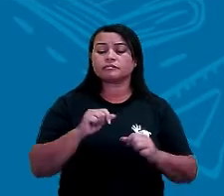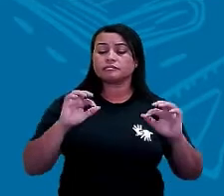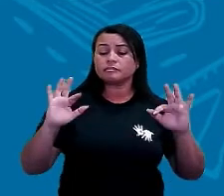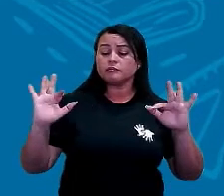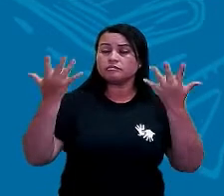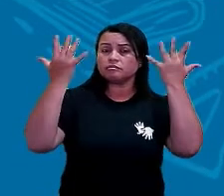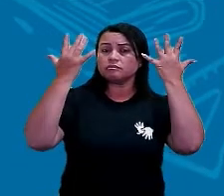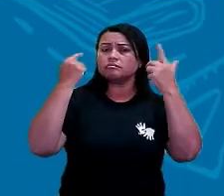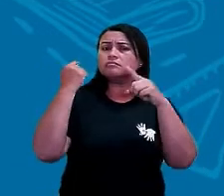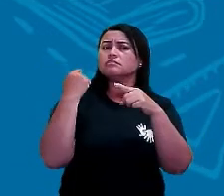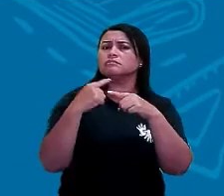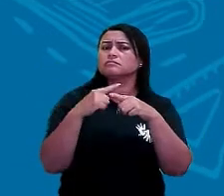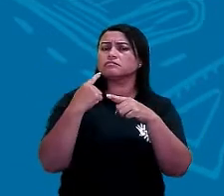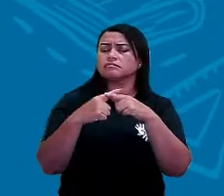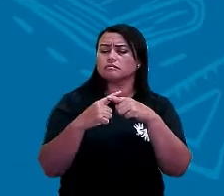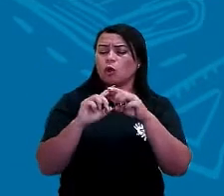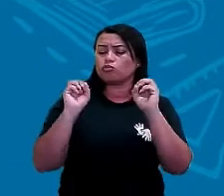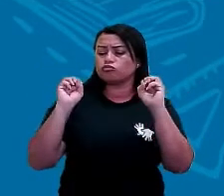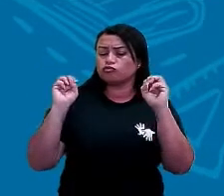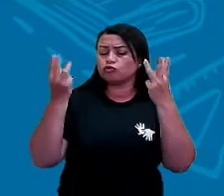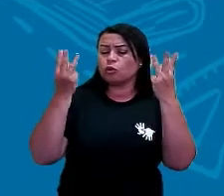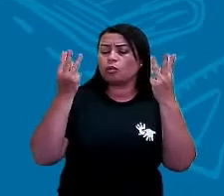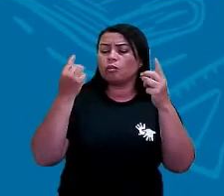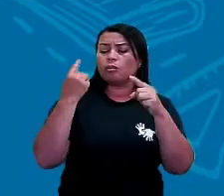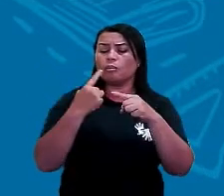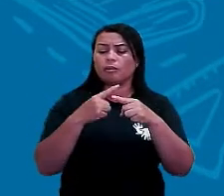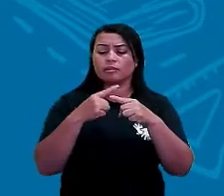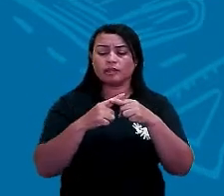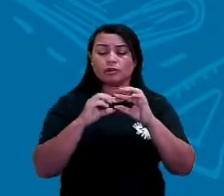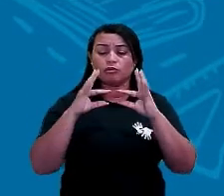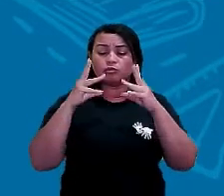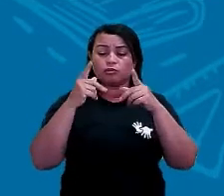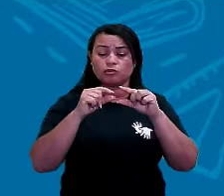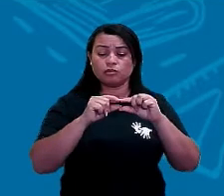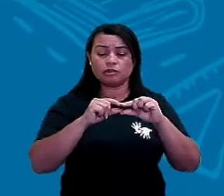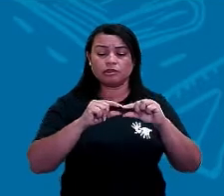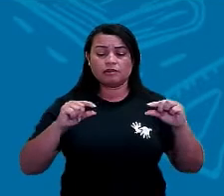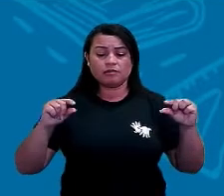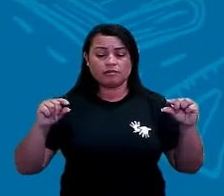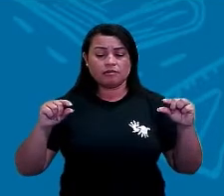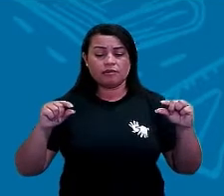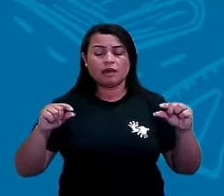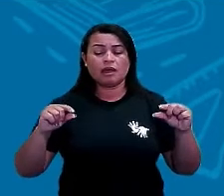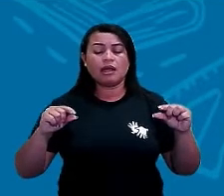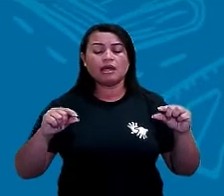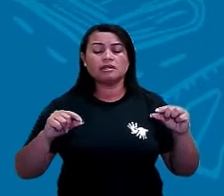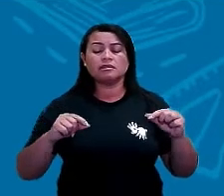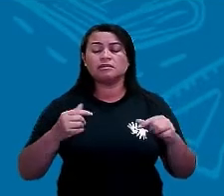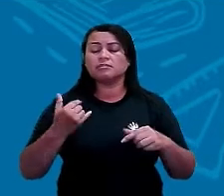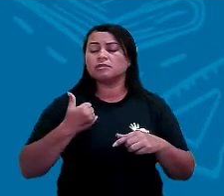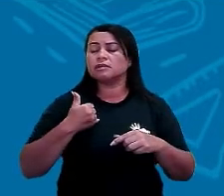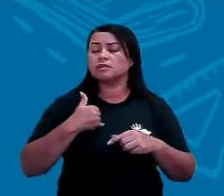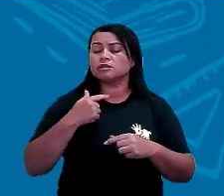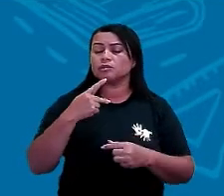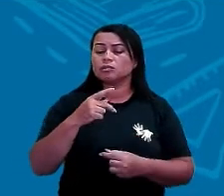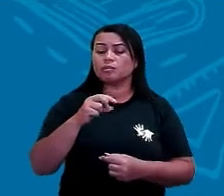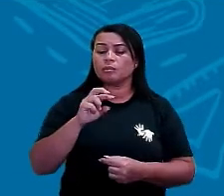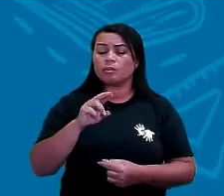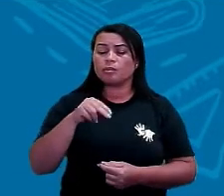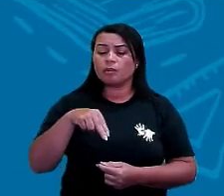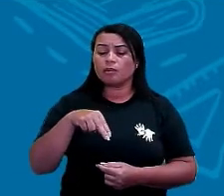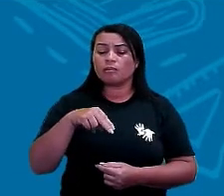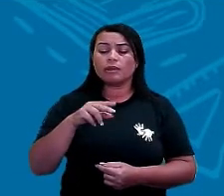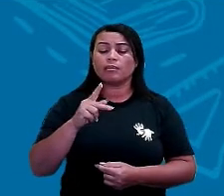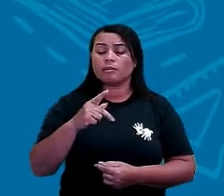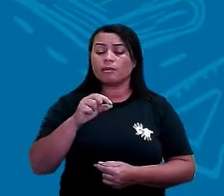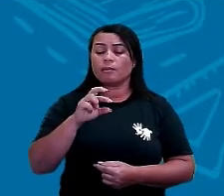quê? Então, vejam só, todas essas frases me diz que esse porquê ele é usado no final